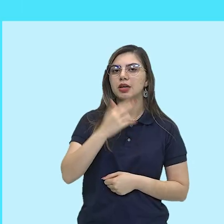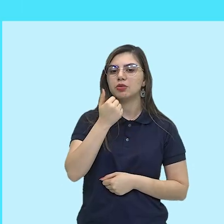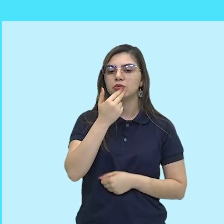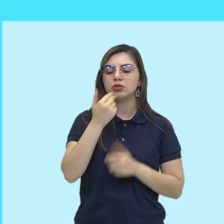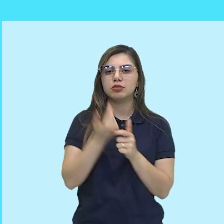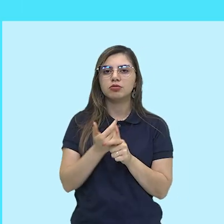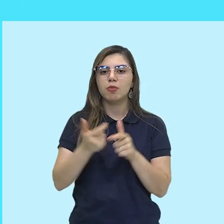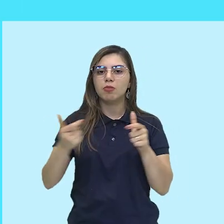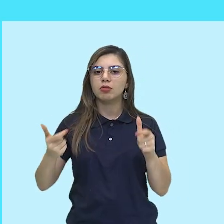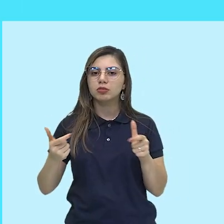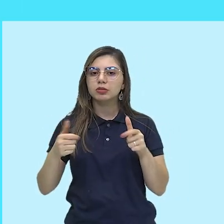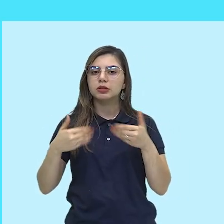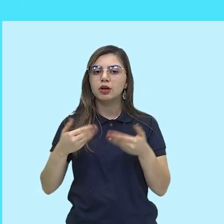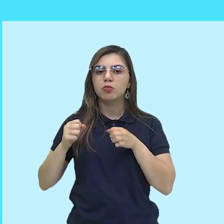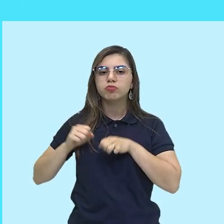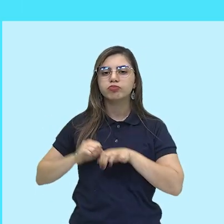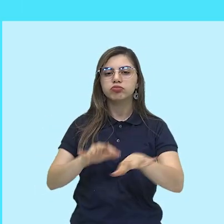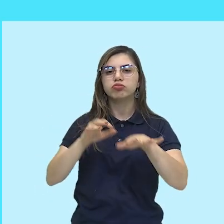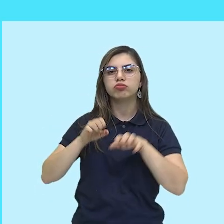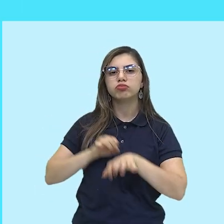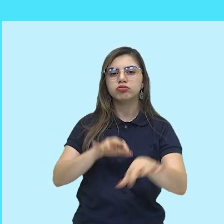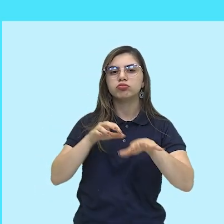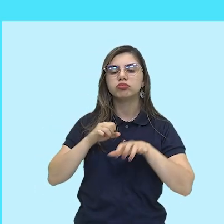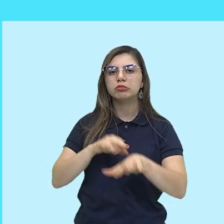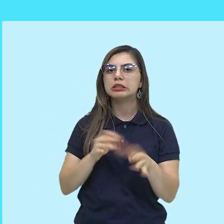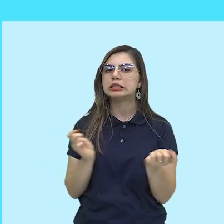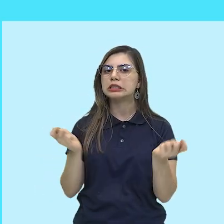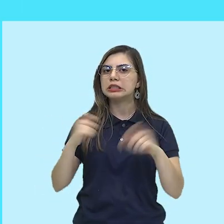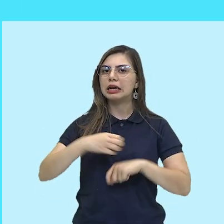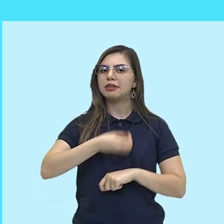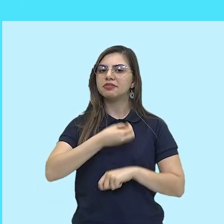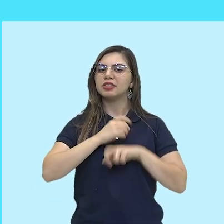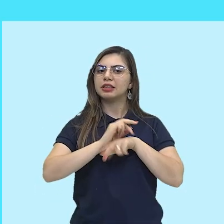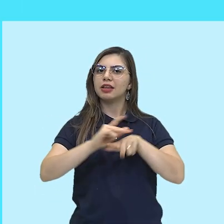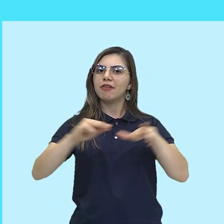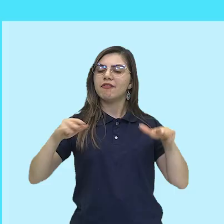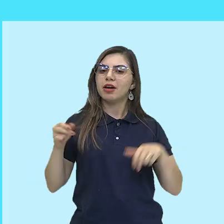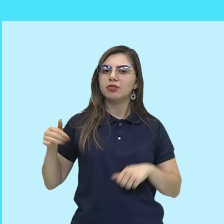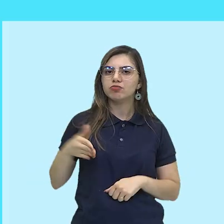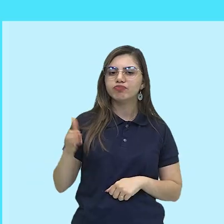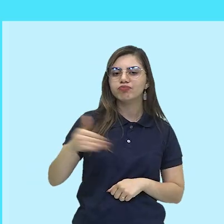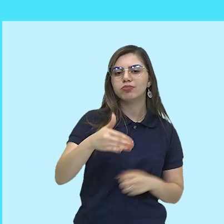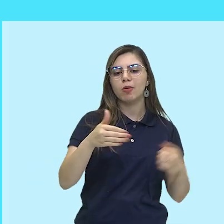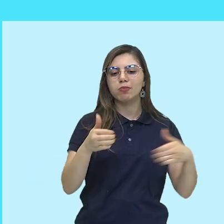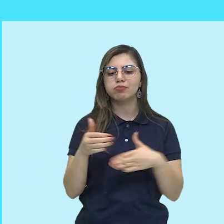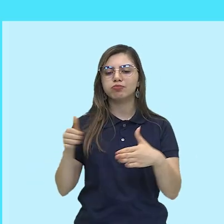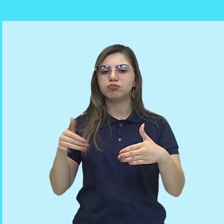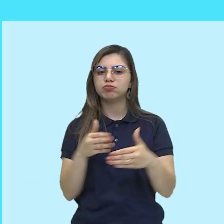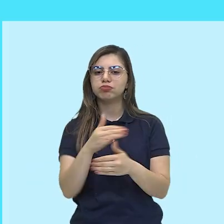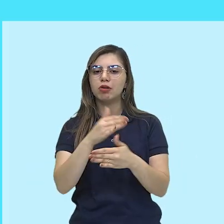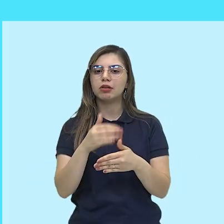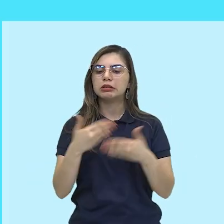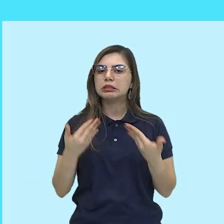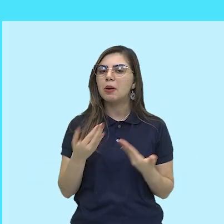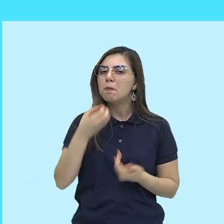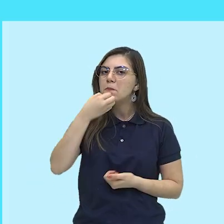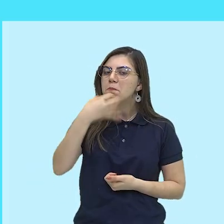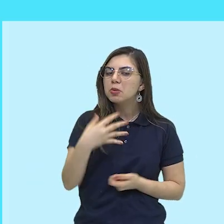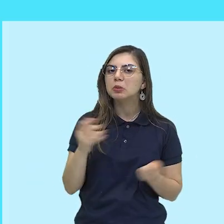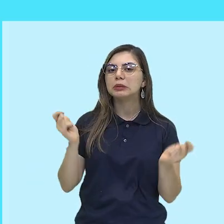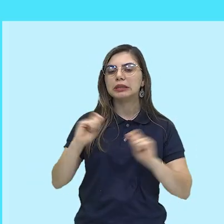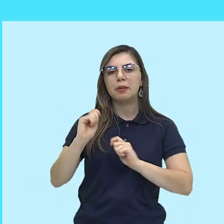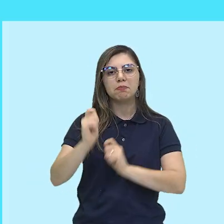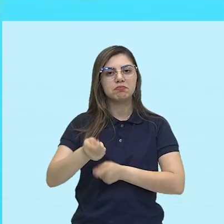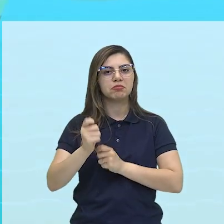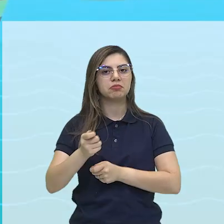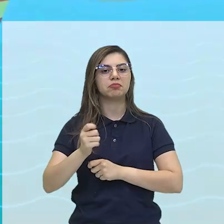a corrente de Humboldt suporta uma enorme variedade de vida marinha, tornando essas águas extremamente